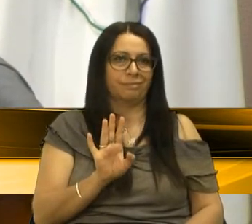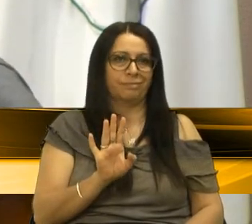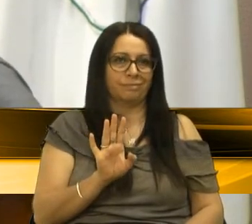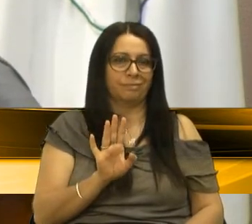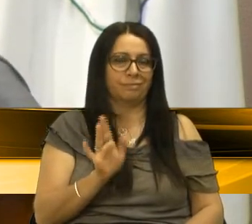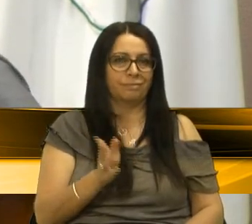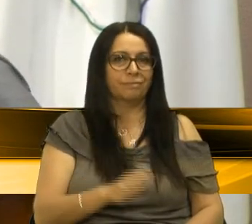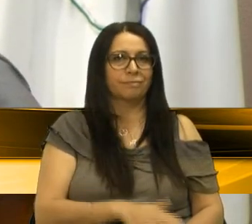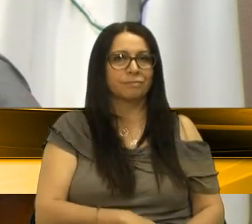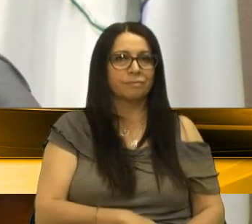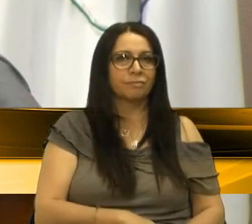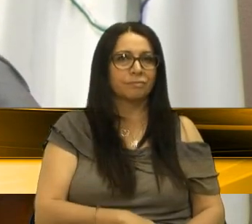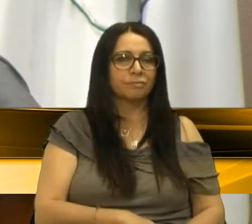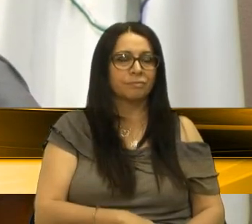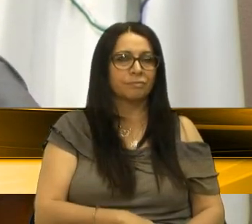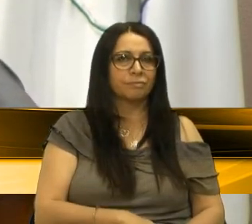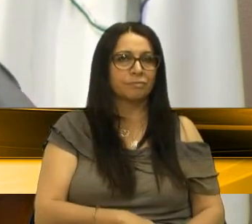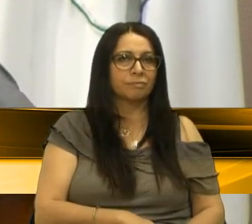Então,